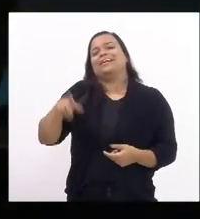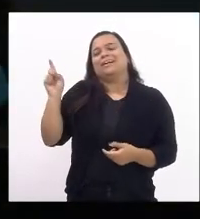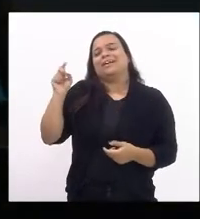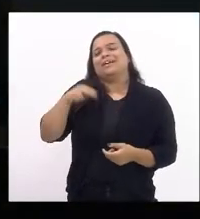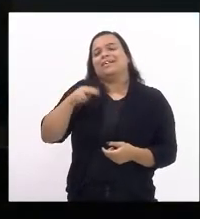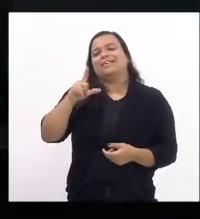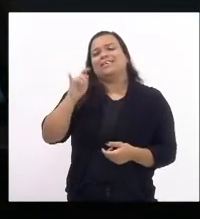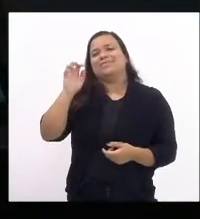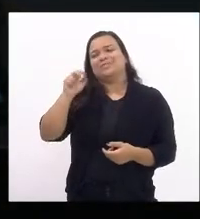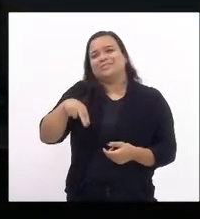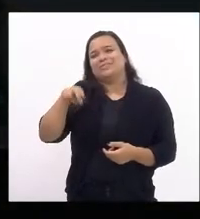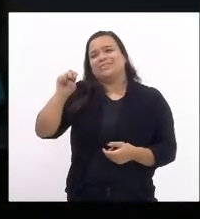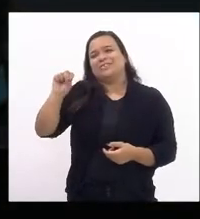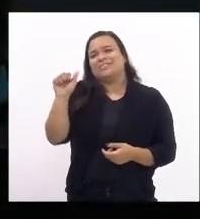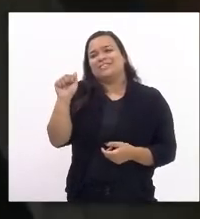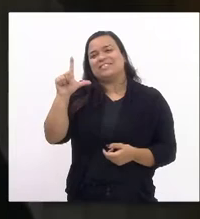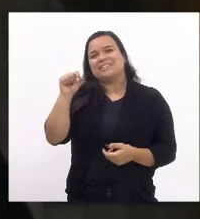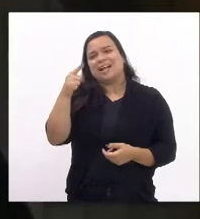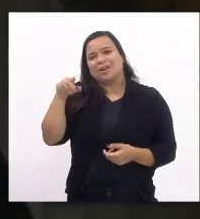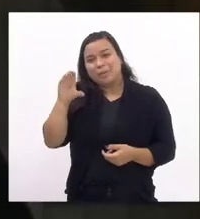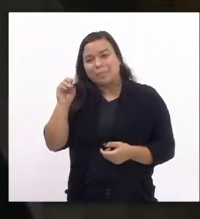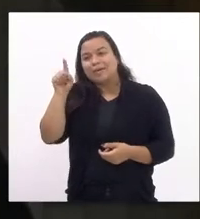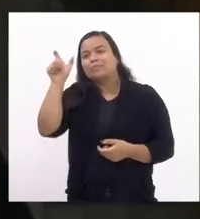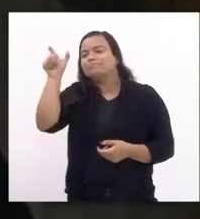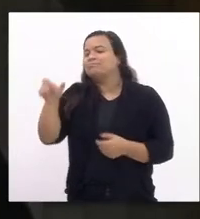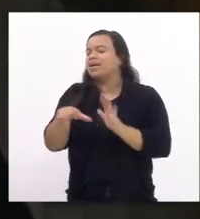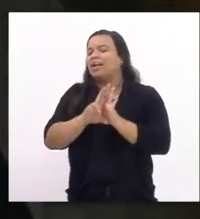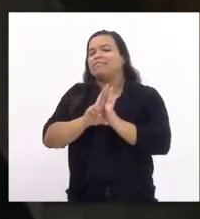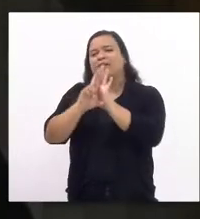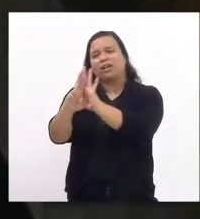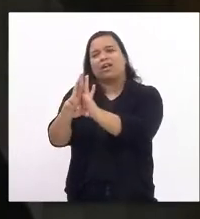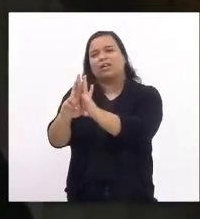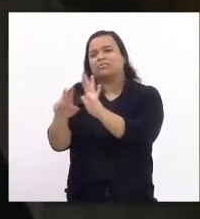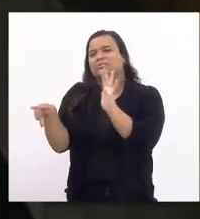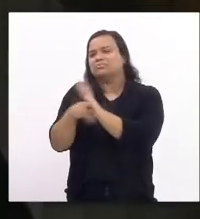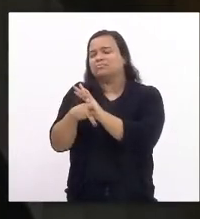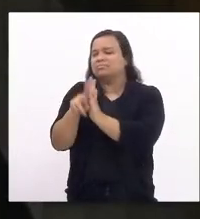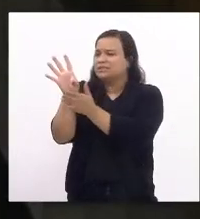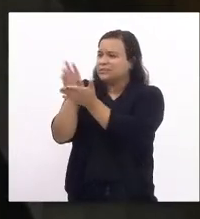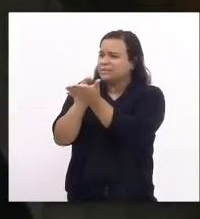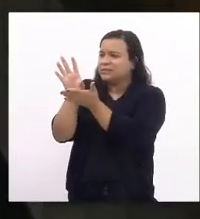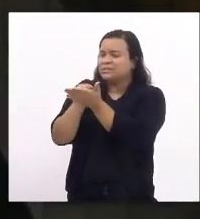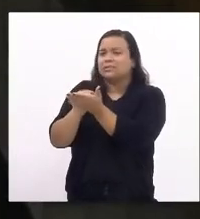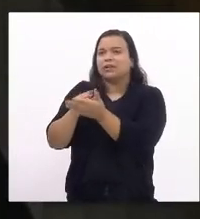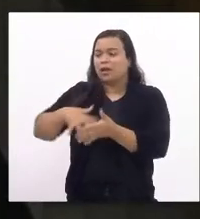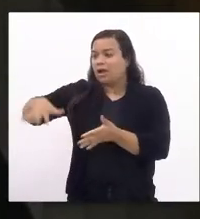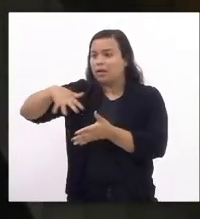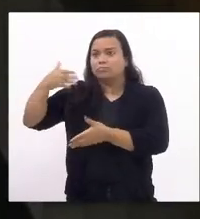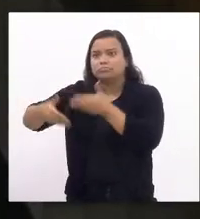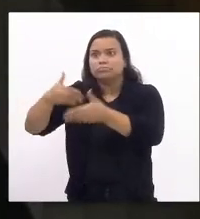Salomão, uma referência para nós do campo progressista, democrático.